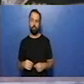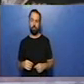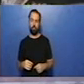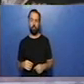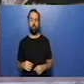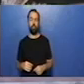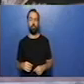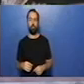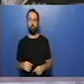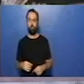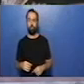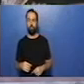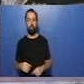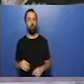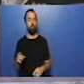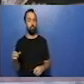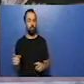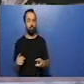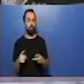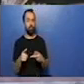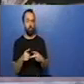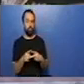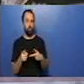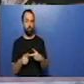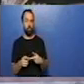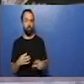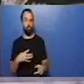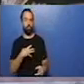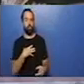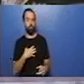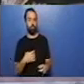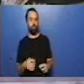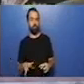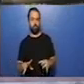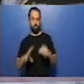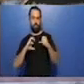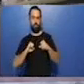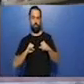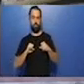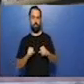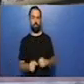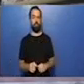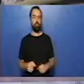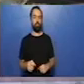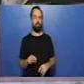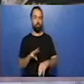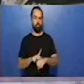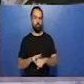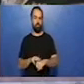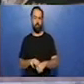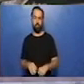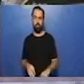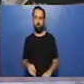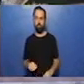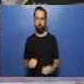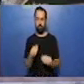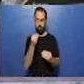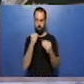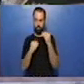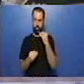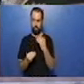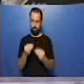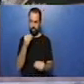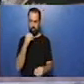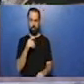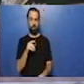de protozoários. Primeiro, ingestão. Ingestão tanto de água quanto de alimentos contaminados. Podemos nos infectar com